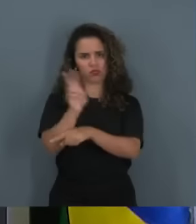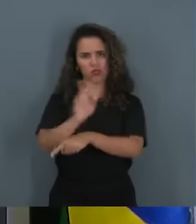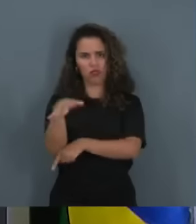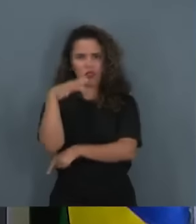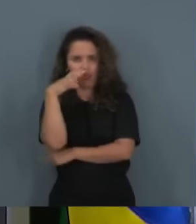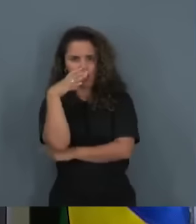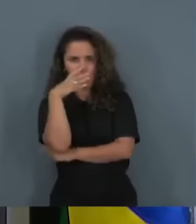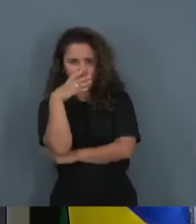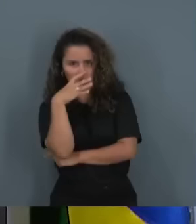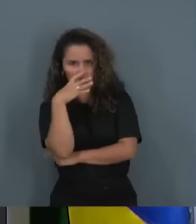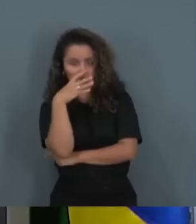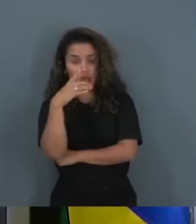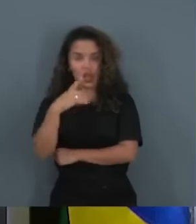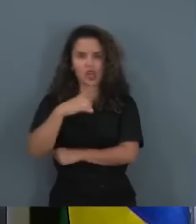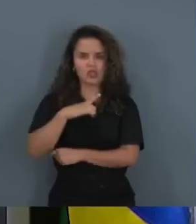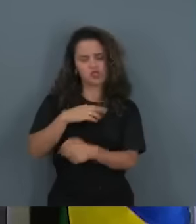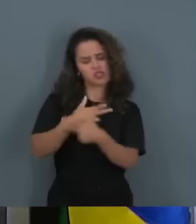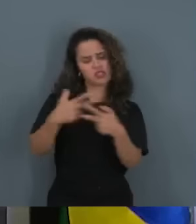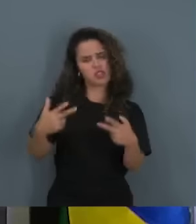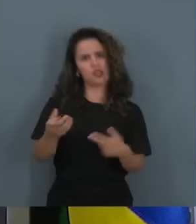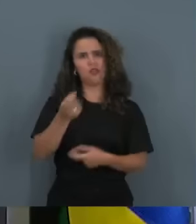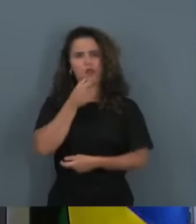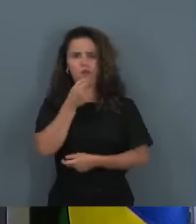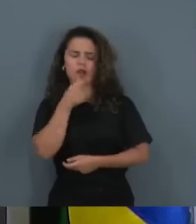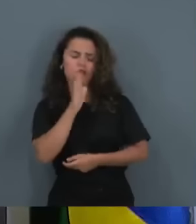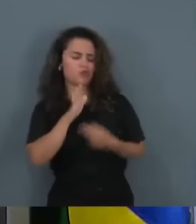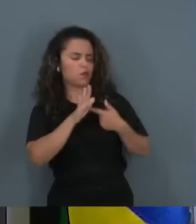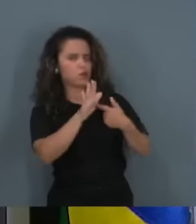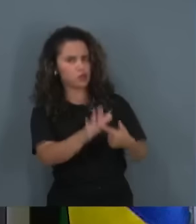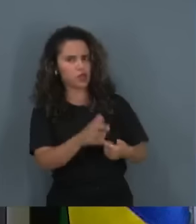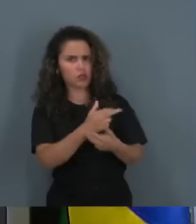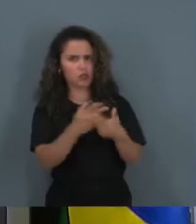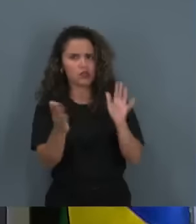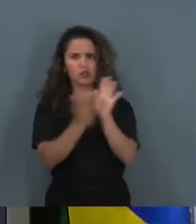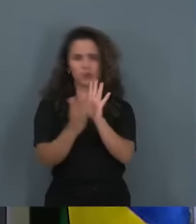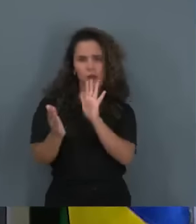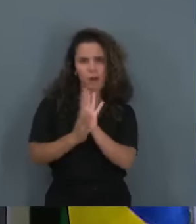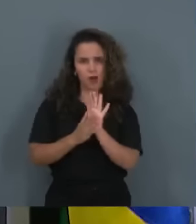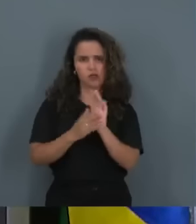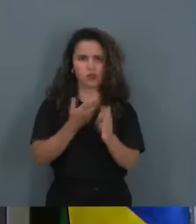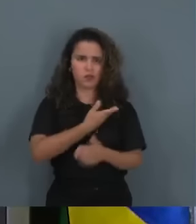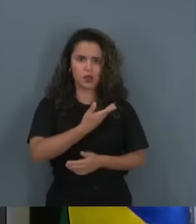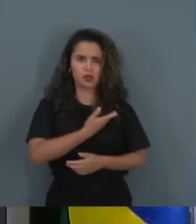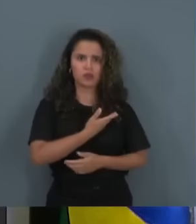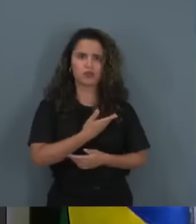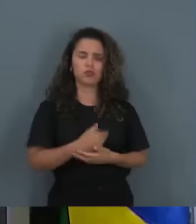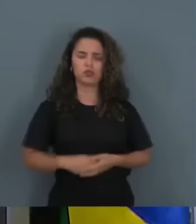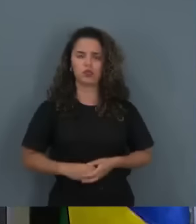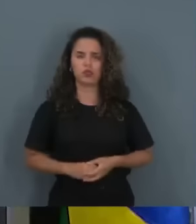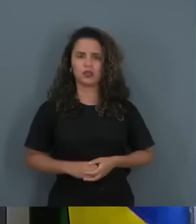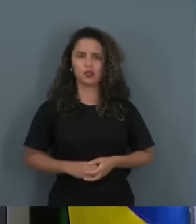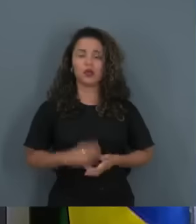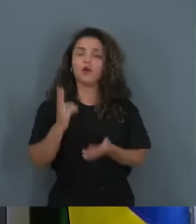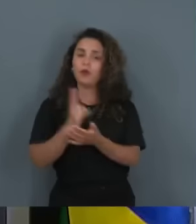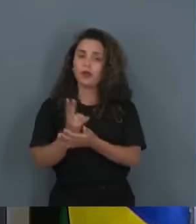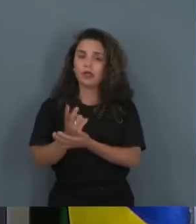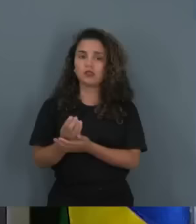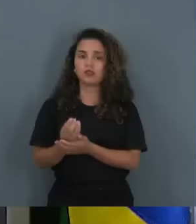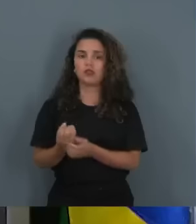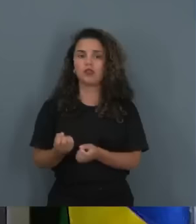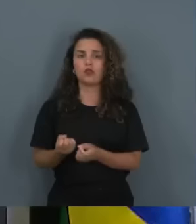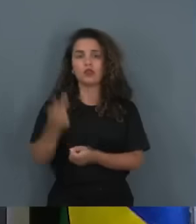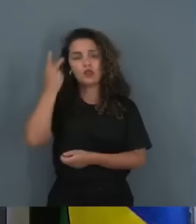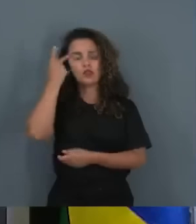Tendo remédio aqui, já proposto por alguns colegas. Então, senhor presidente, eu vou ler uma fábula